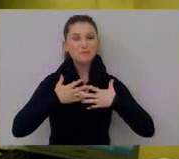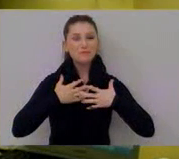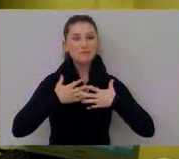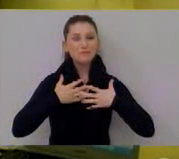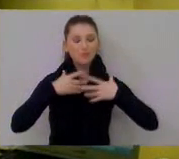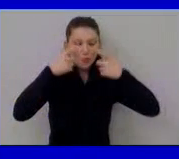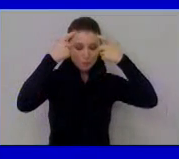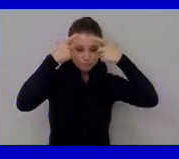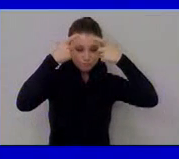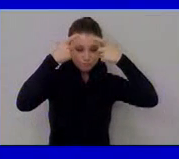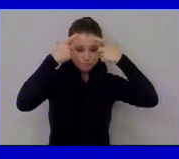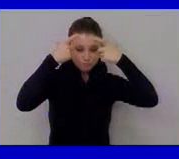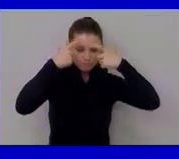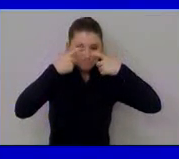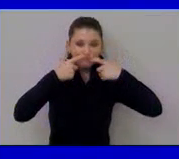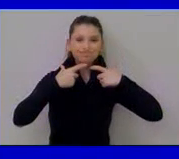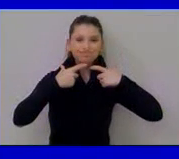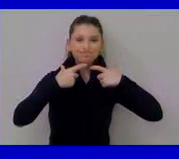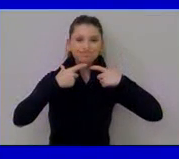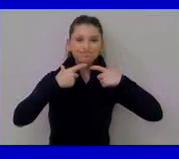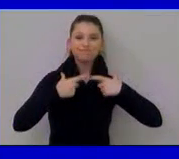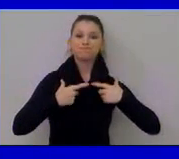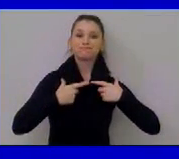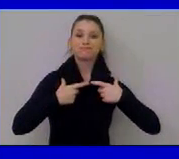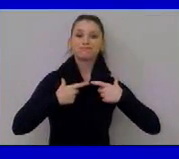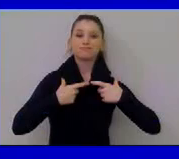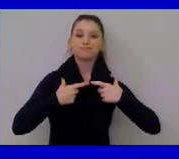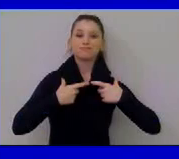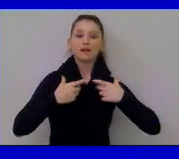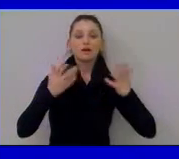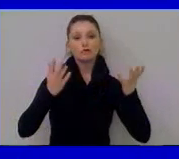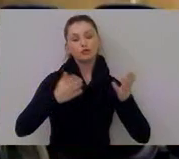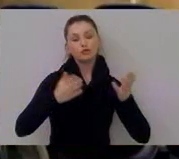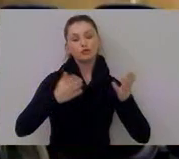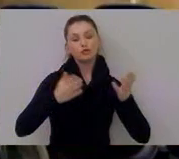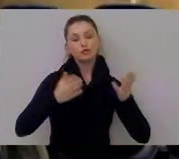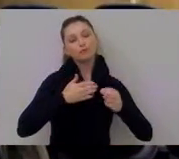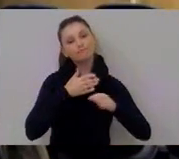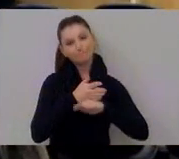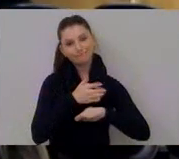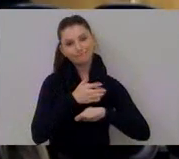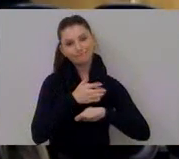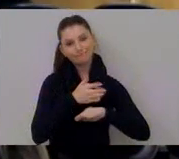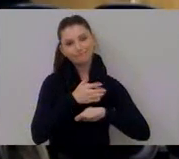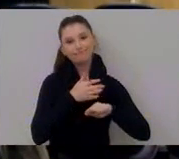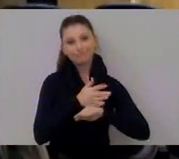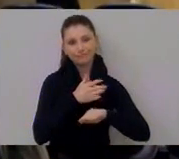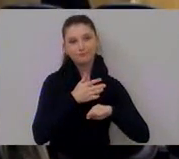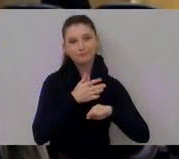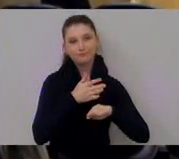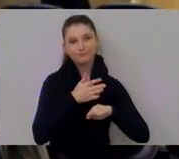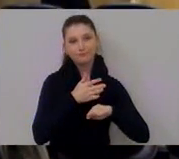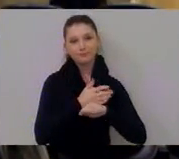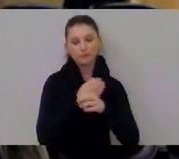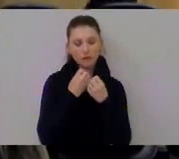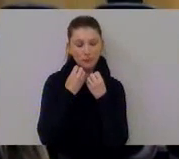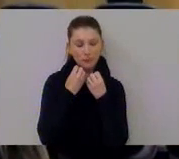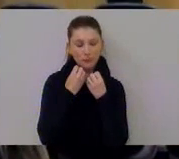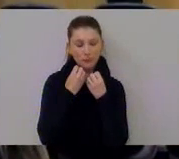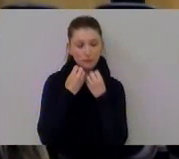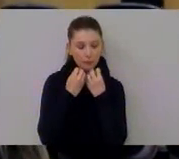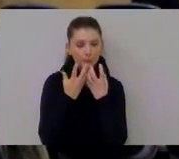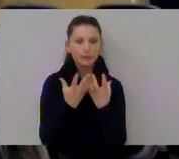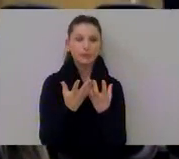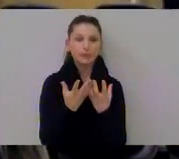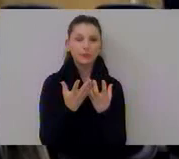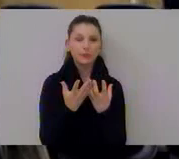Livre. E a gente vem nesse local, nessa noite, para